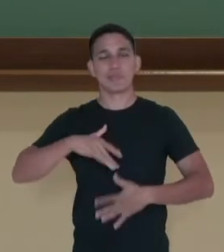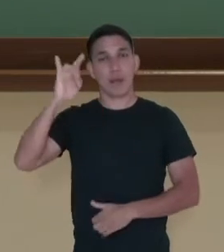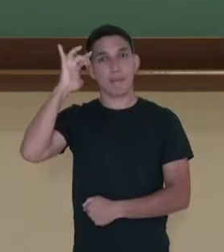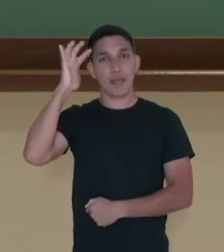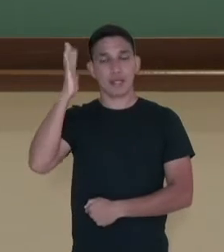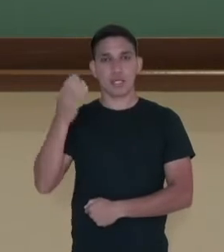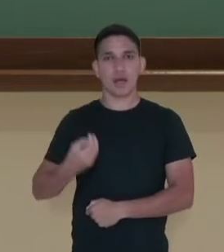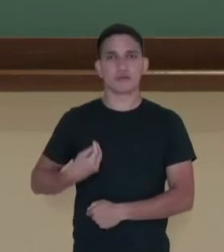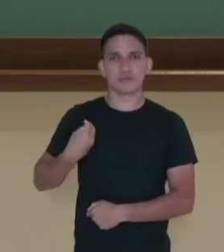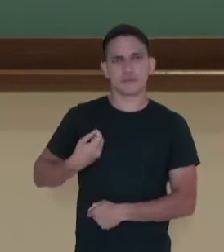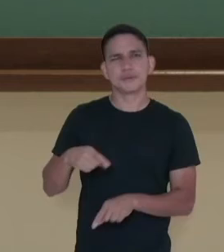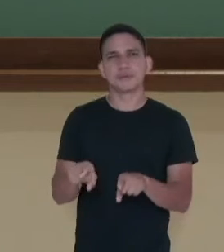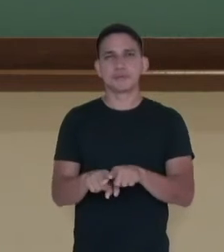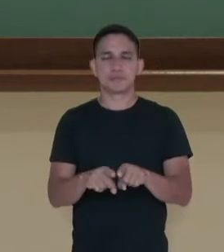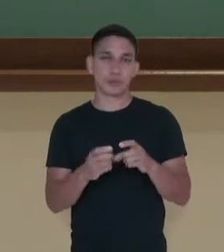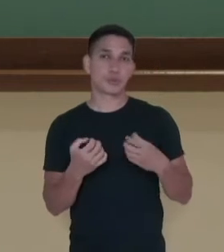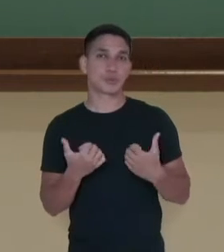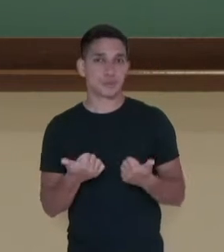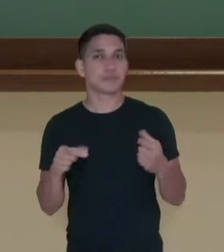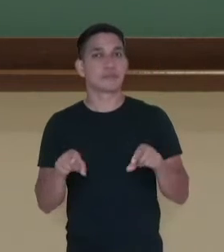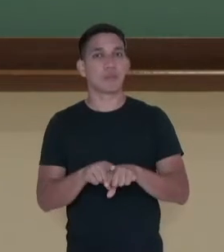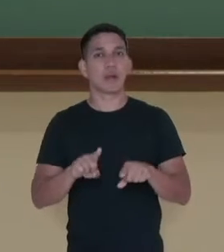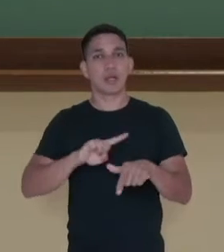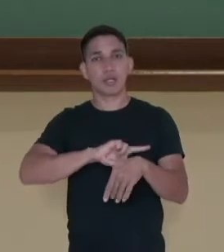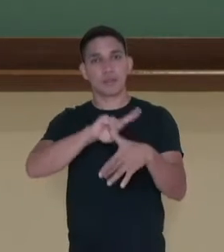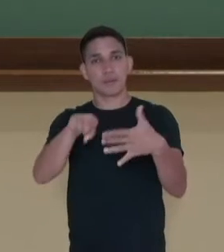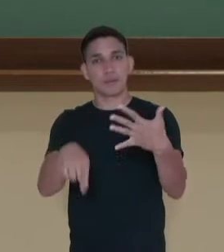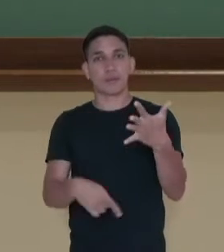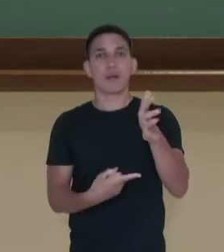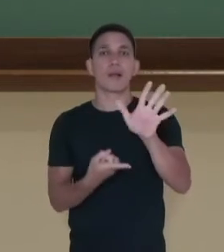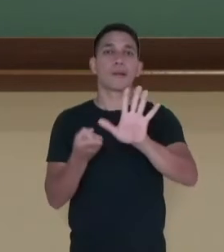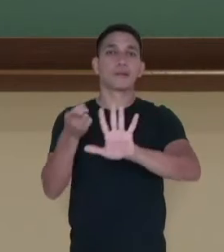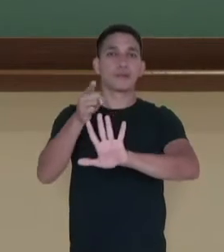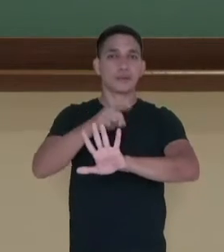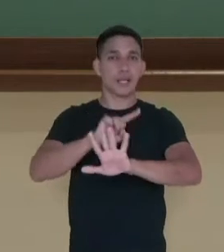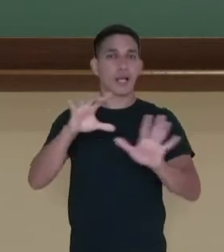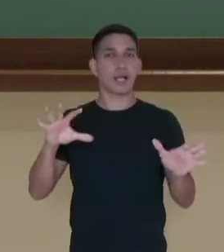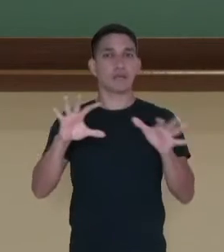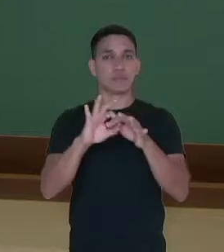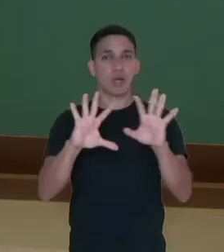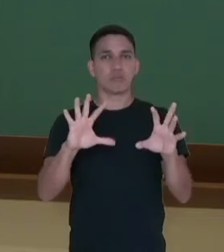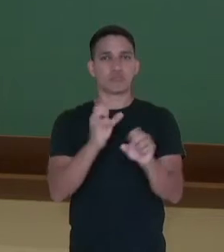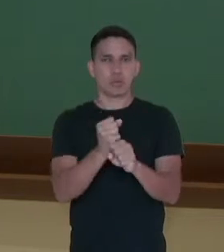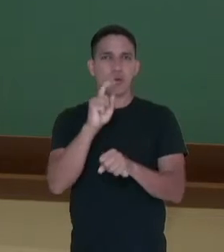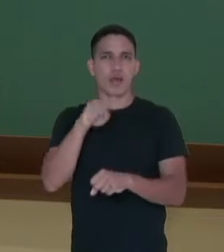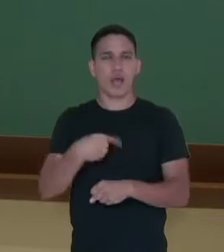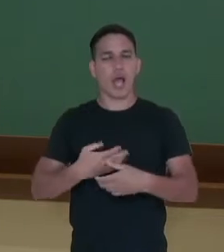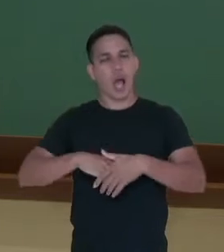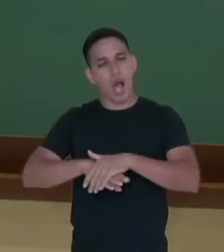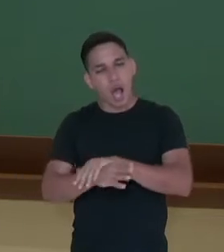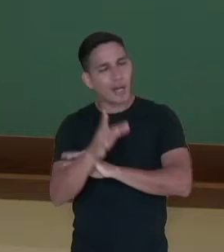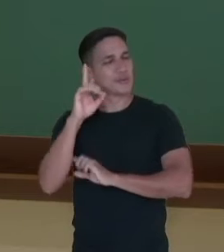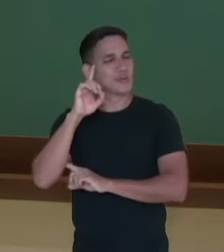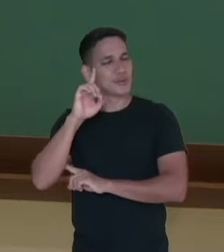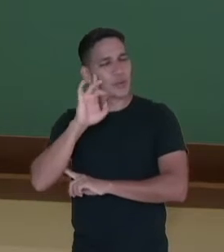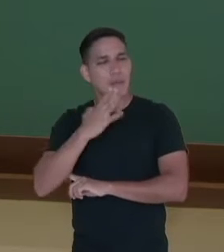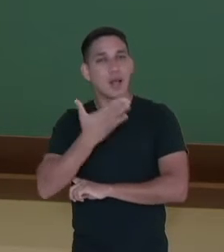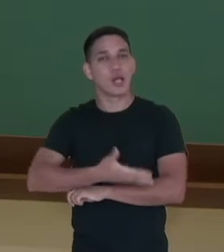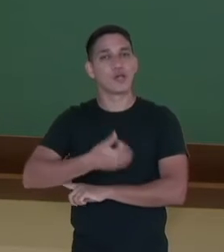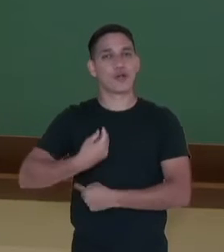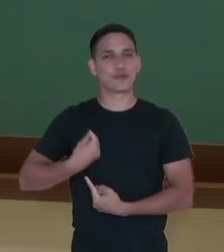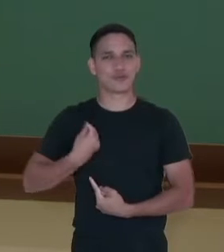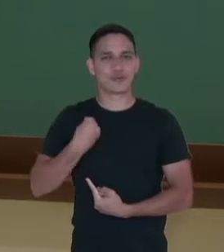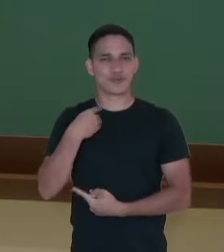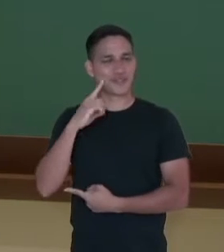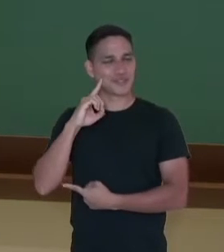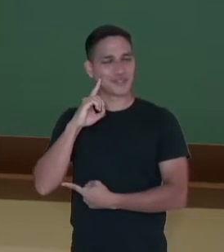pouquinho aí também, né? É um hábito diário que vai melhorar aí a nossa rotina, a nossa vida, tá?